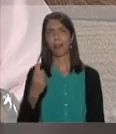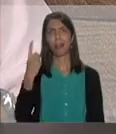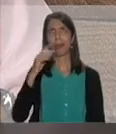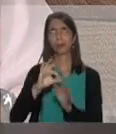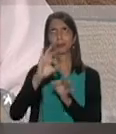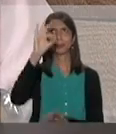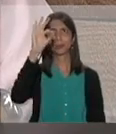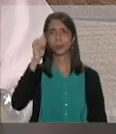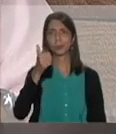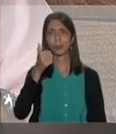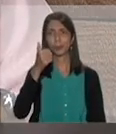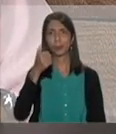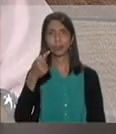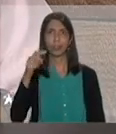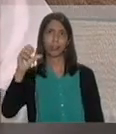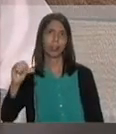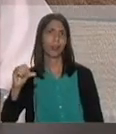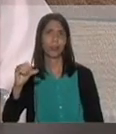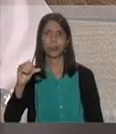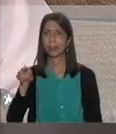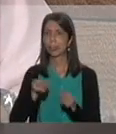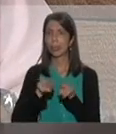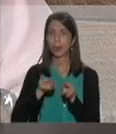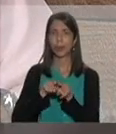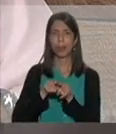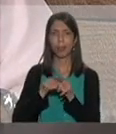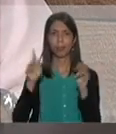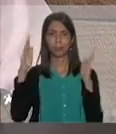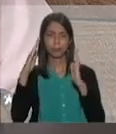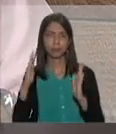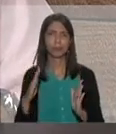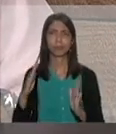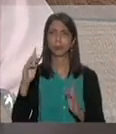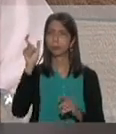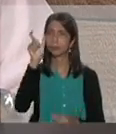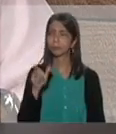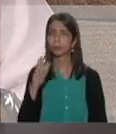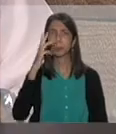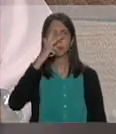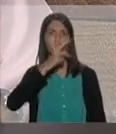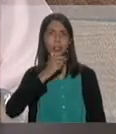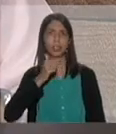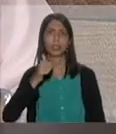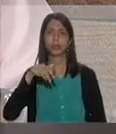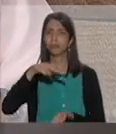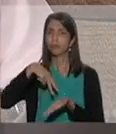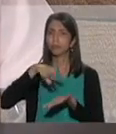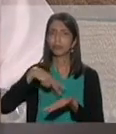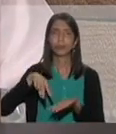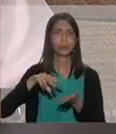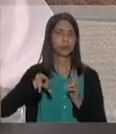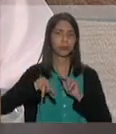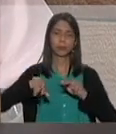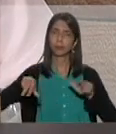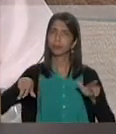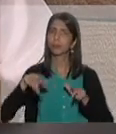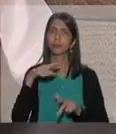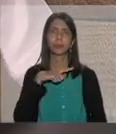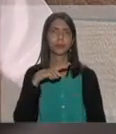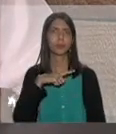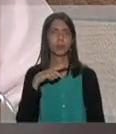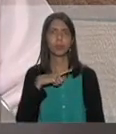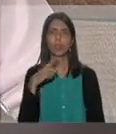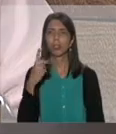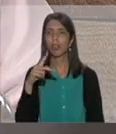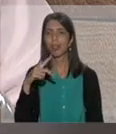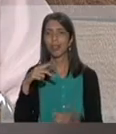teria 1,79 m de altura, não sei quanto de envergadura, a figura belíssima, né? Um bailarino, né? Aquela coisa toda, que